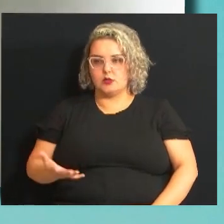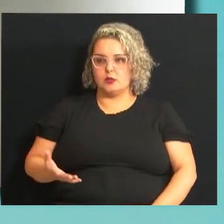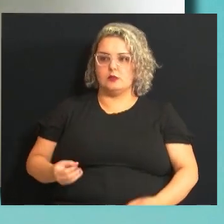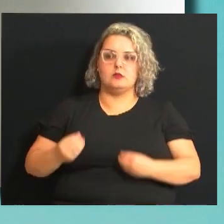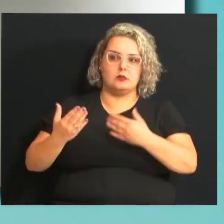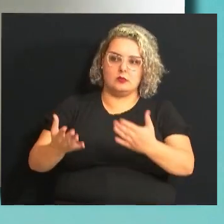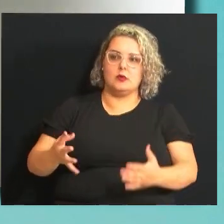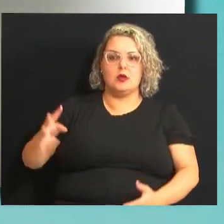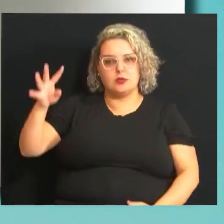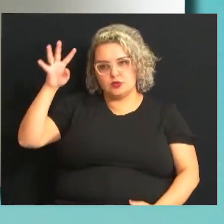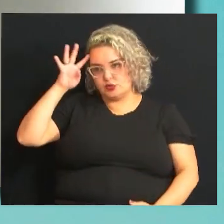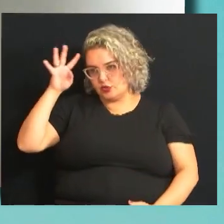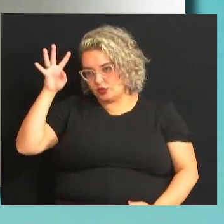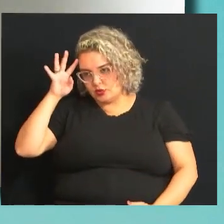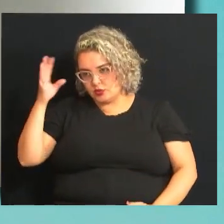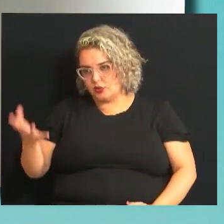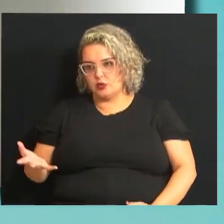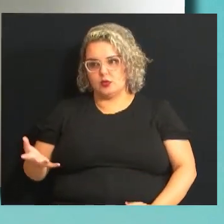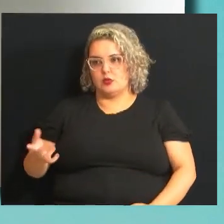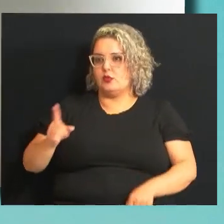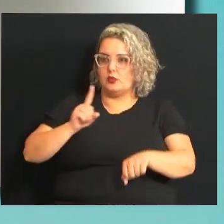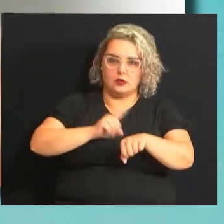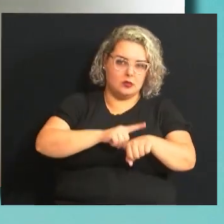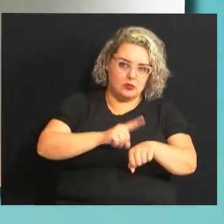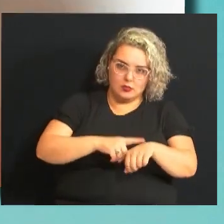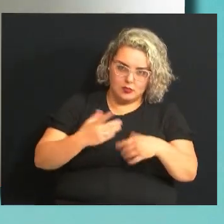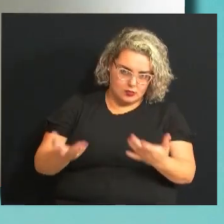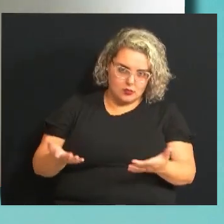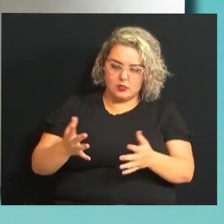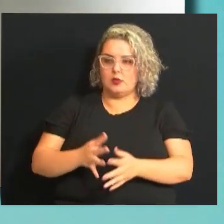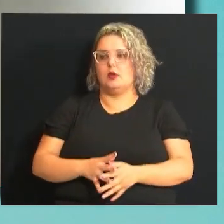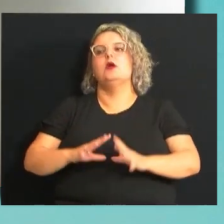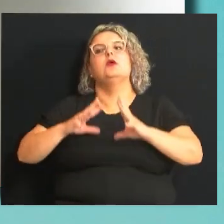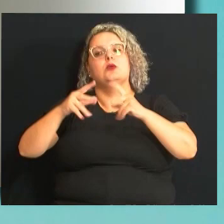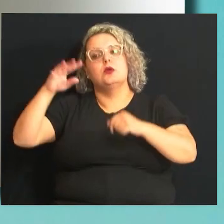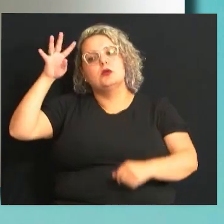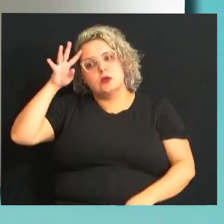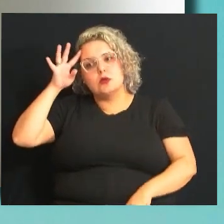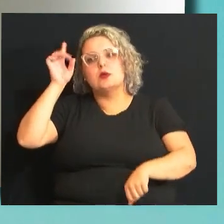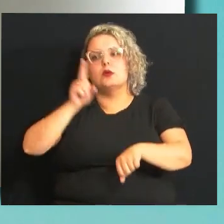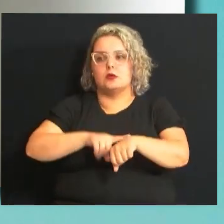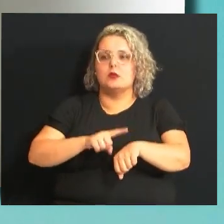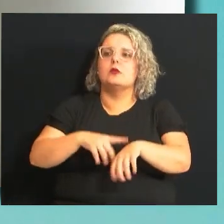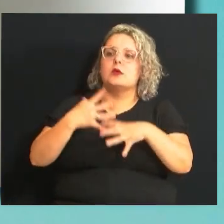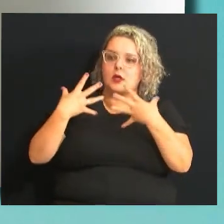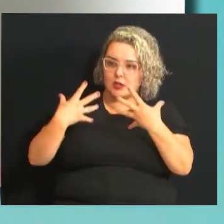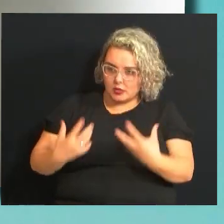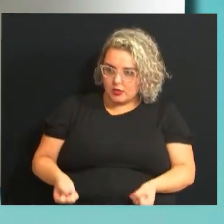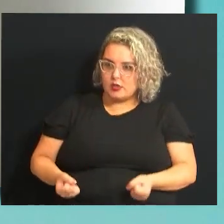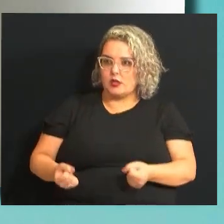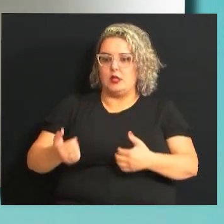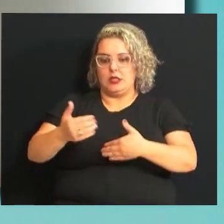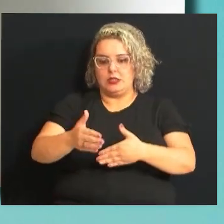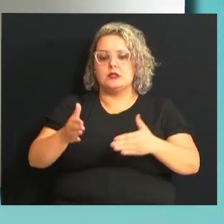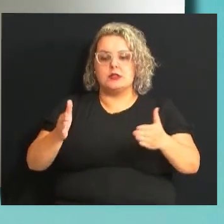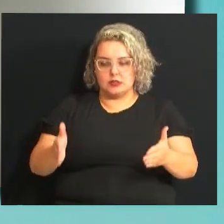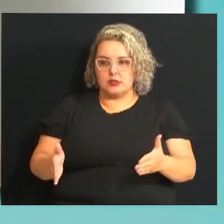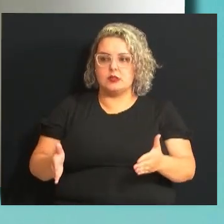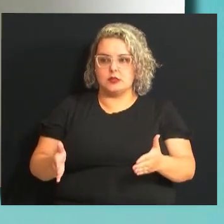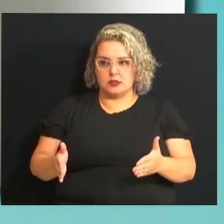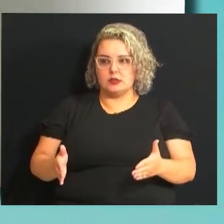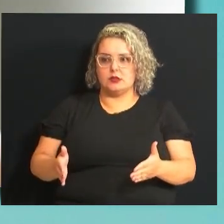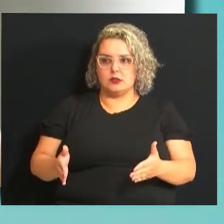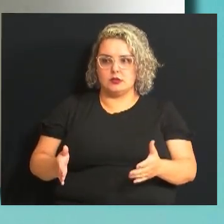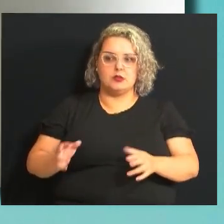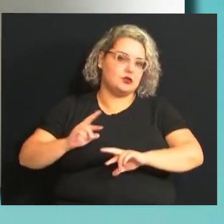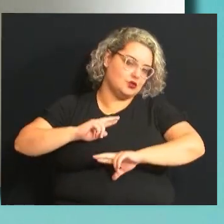Paulo sei lá, na Zona Sul de São Paulo. Na Zona Sul, sua janela de entrega é quarta-feira, X horário. Aí toda